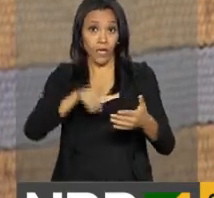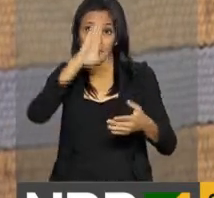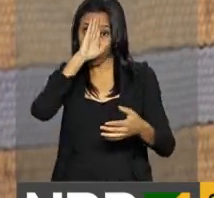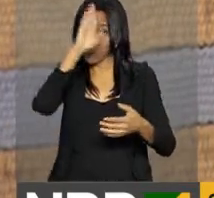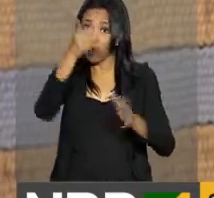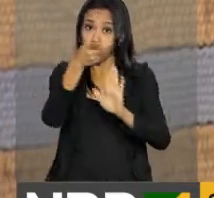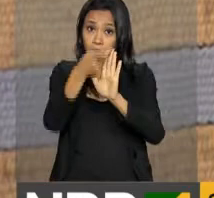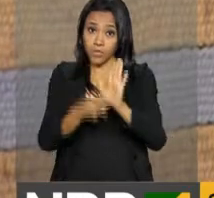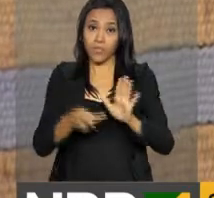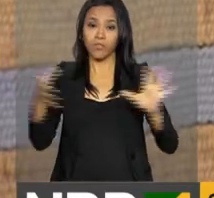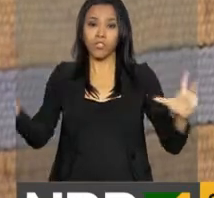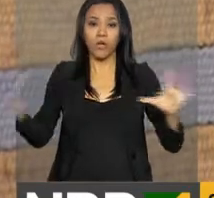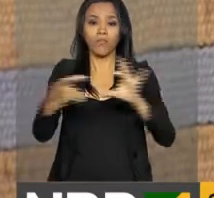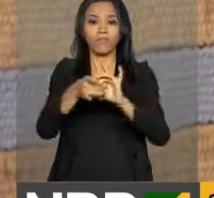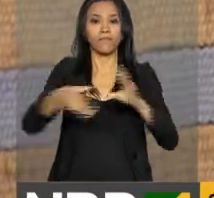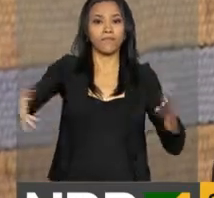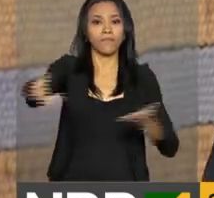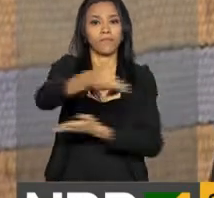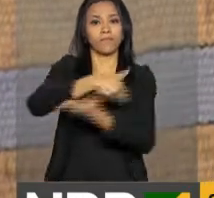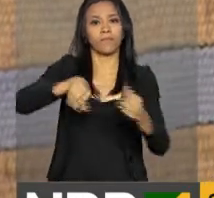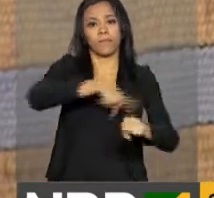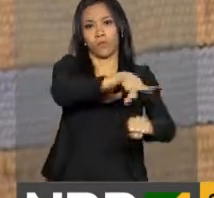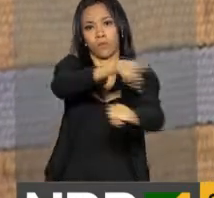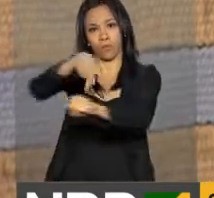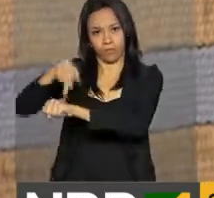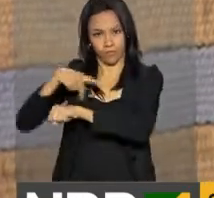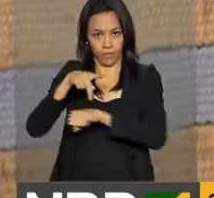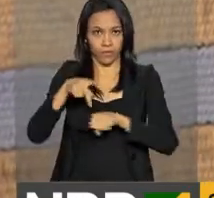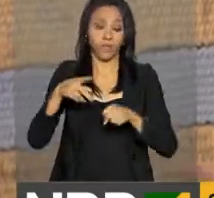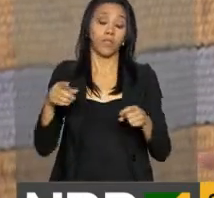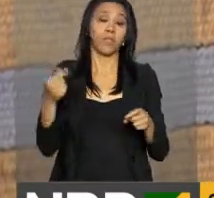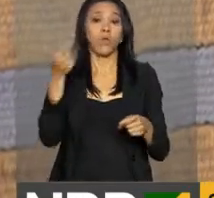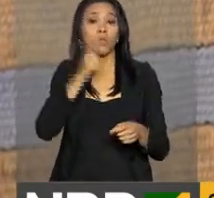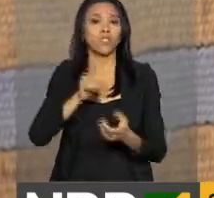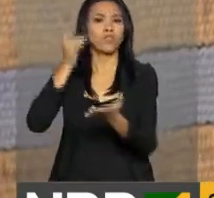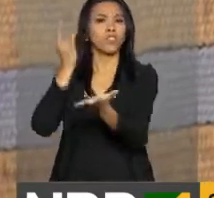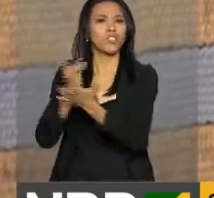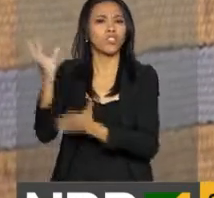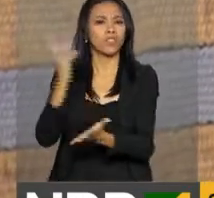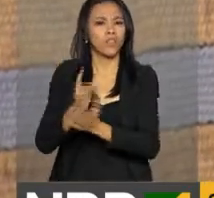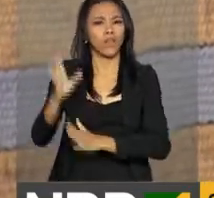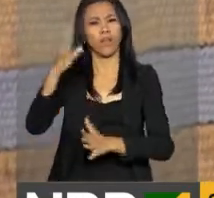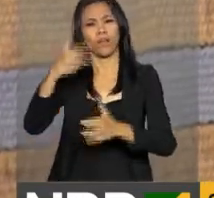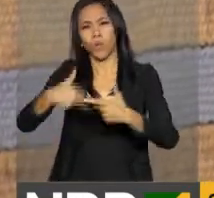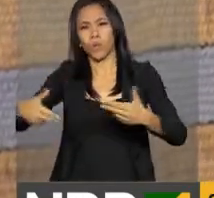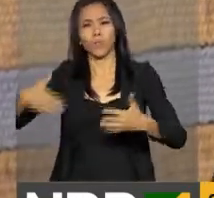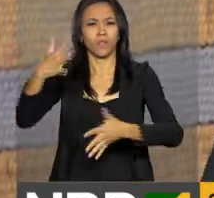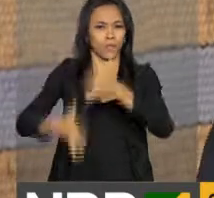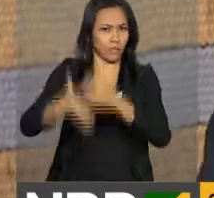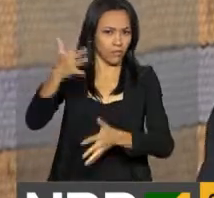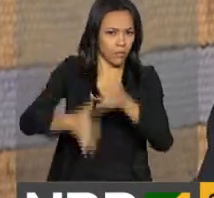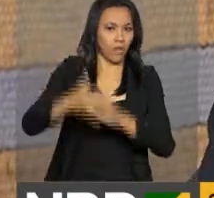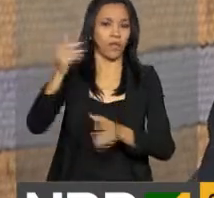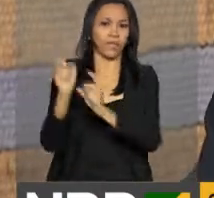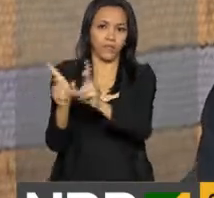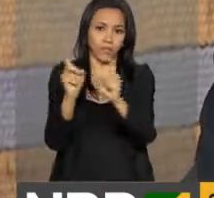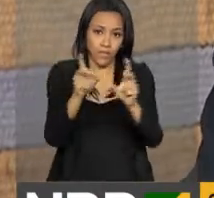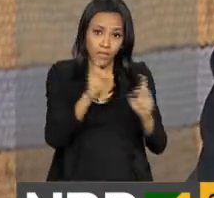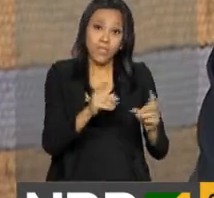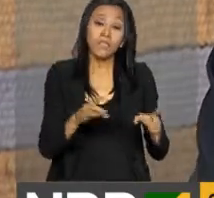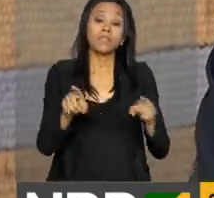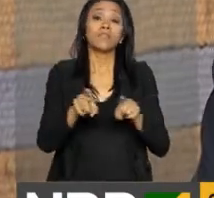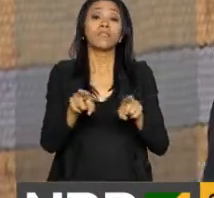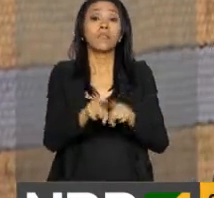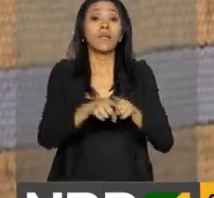de integração. Progredimos em todas as frentes, na eliminação de barreiras ao comércio, nas negociações com parceiros